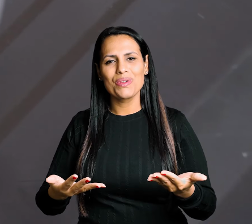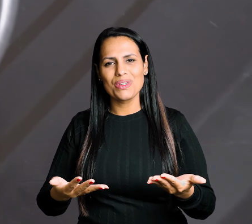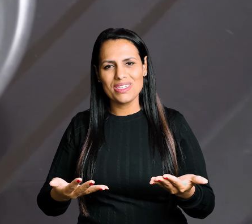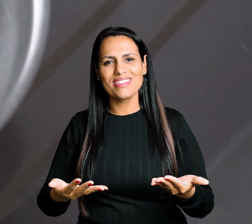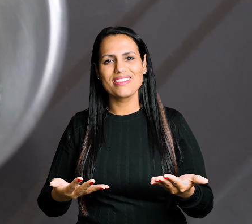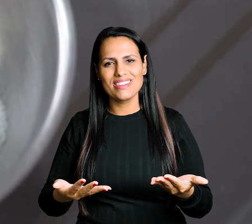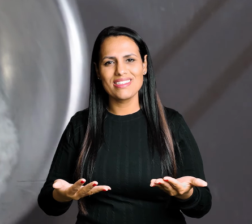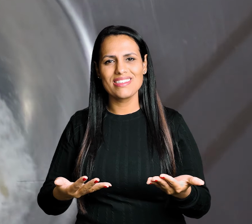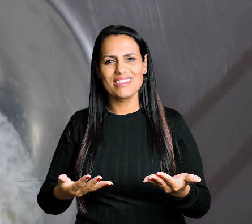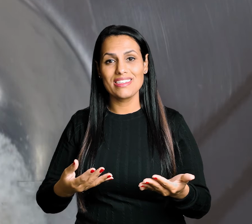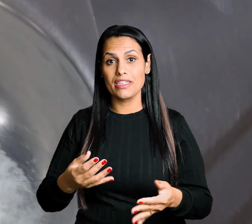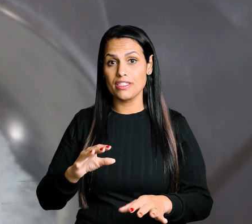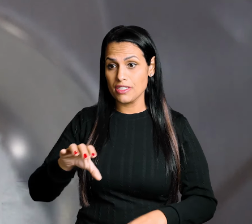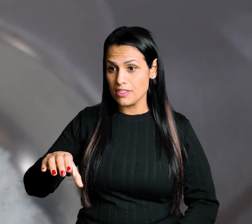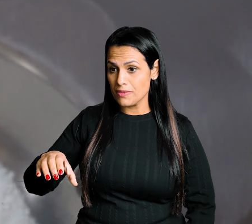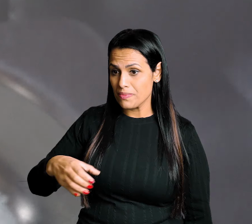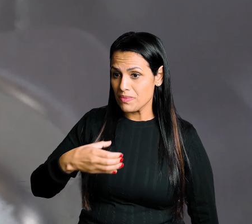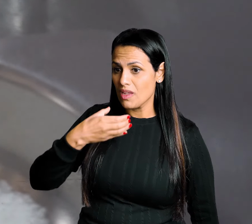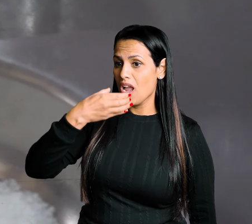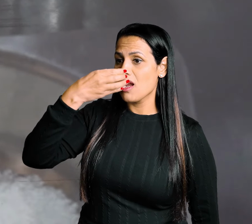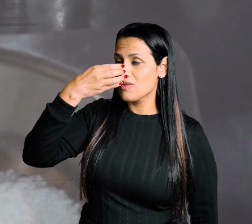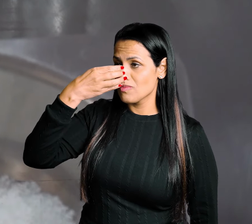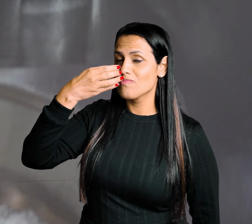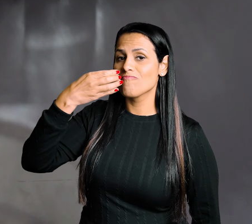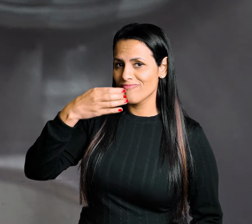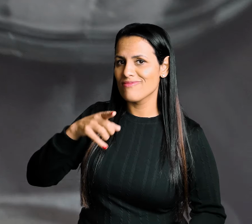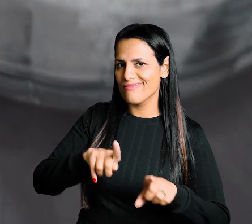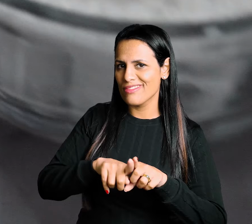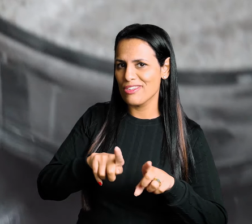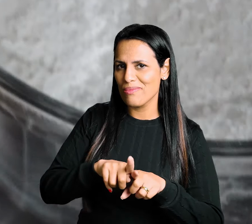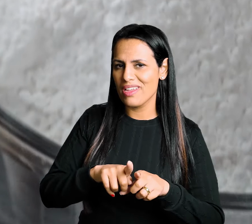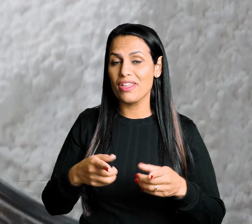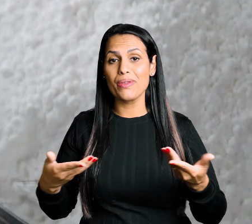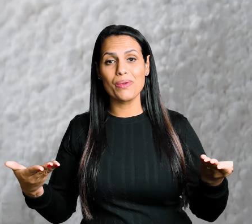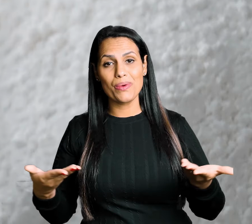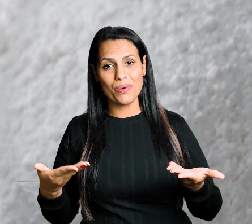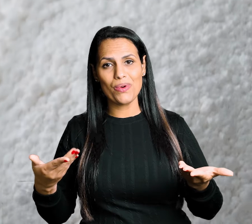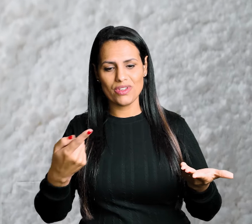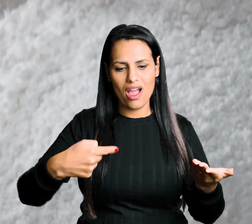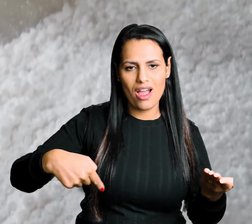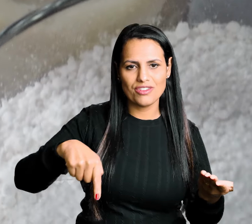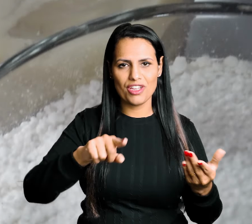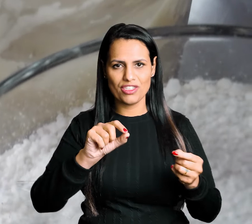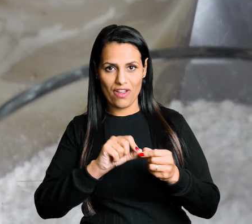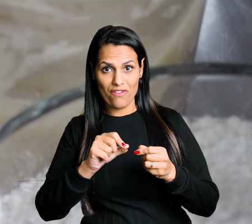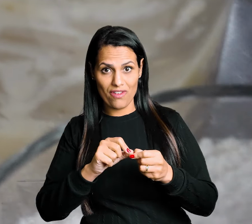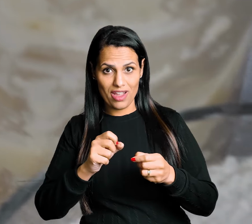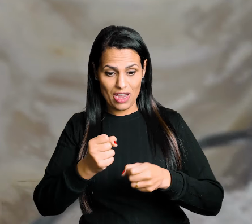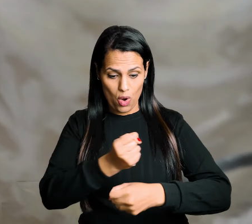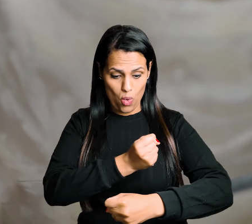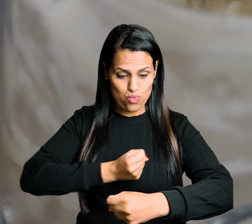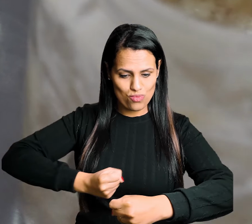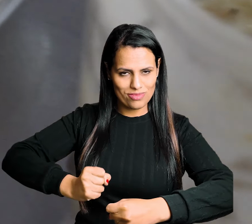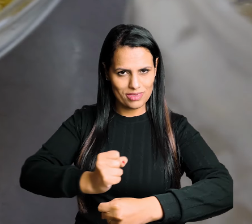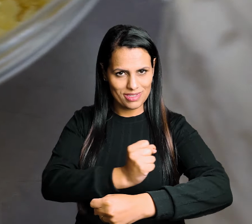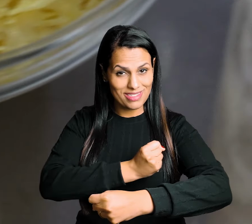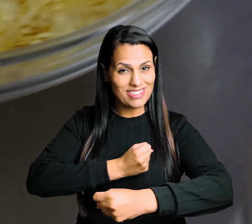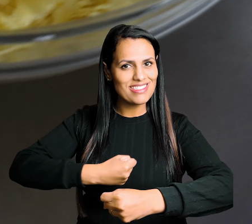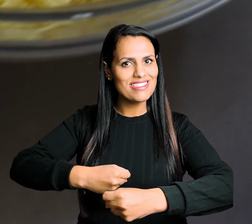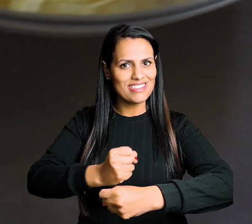mudas frutíferas. Ela tentou ensinar todo mundo. E hoje nós vamos fazer uma receita